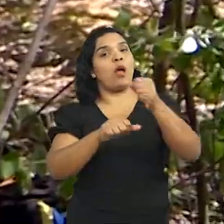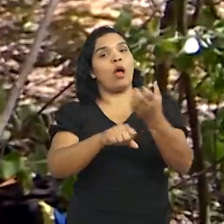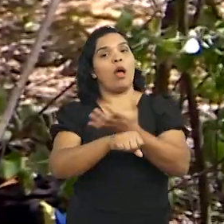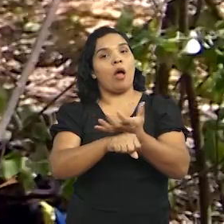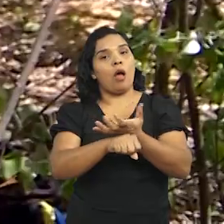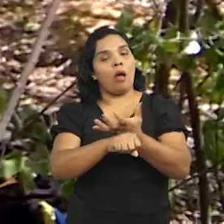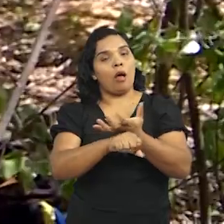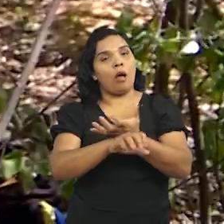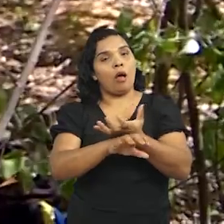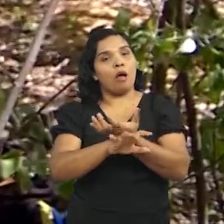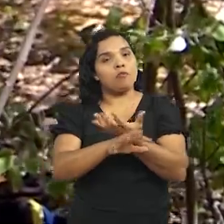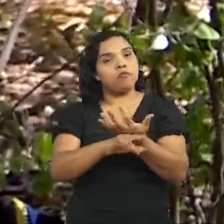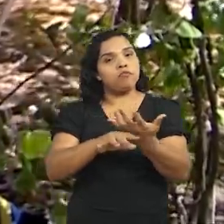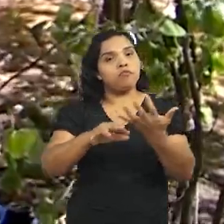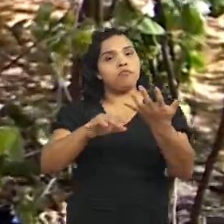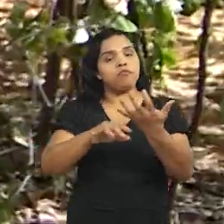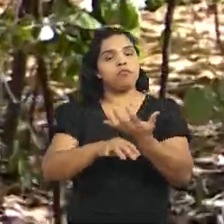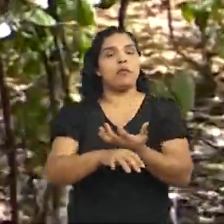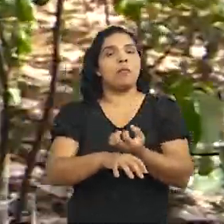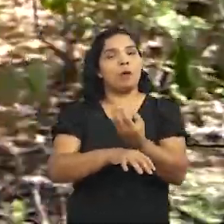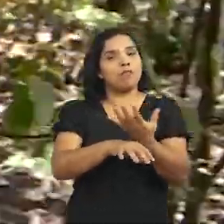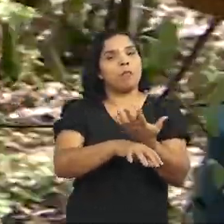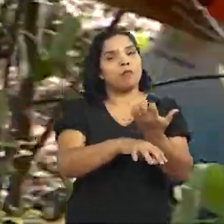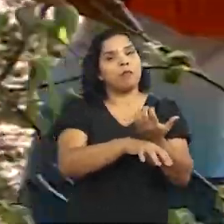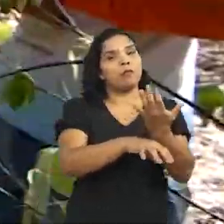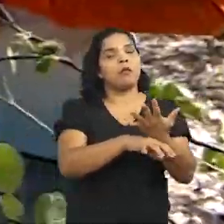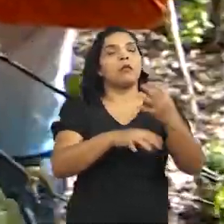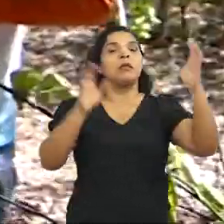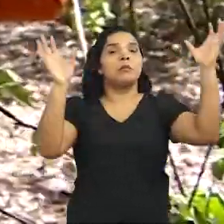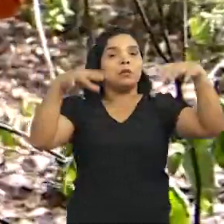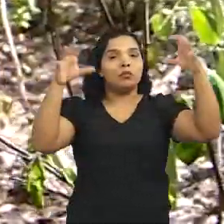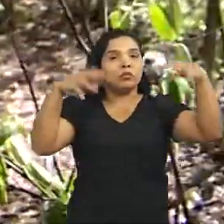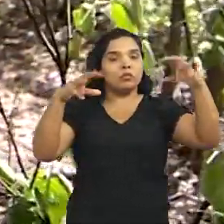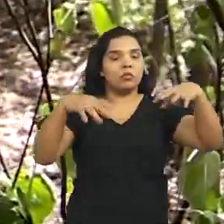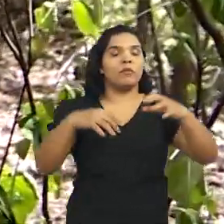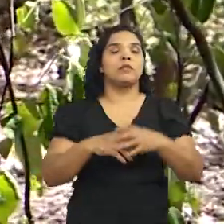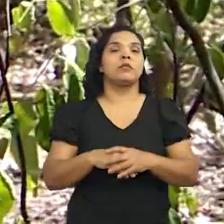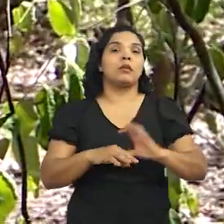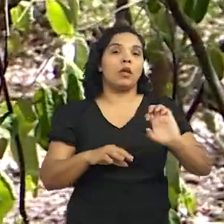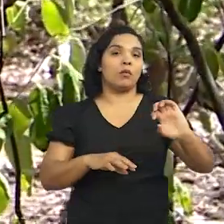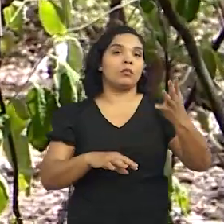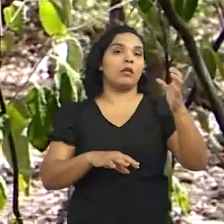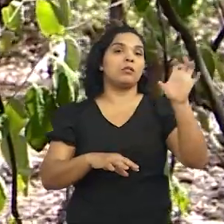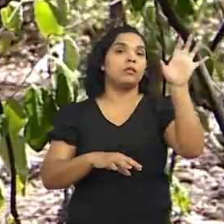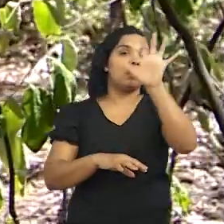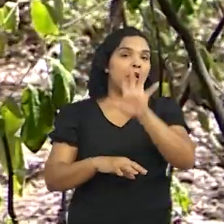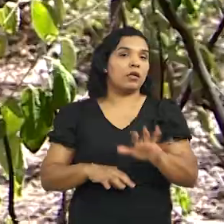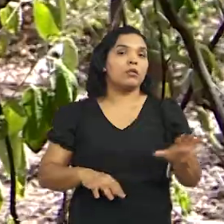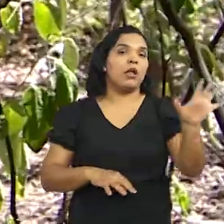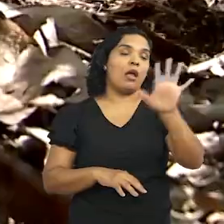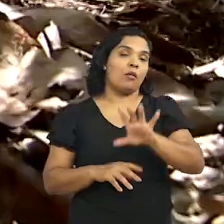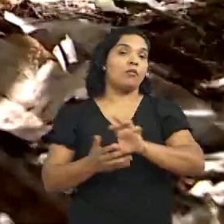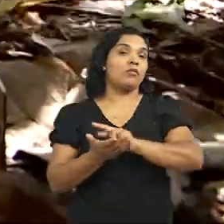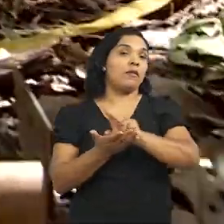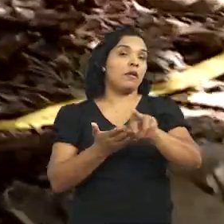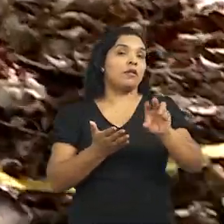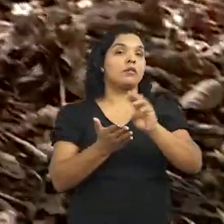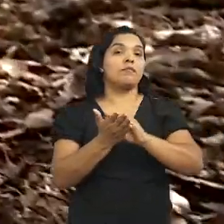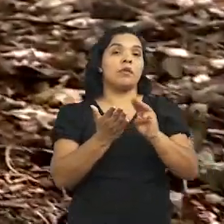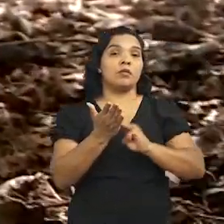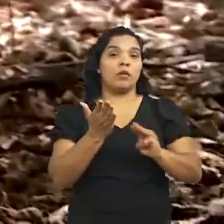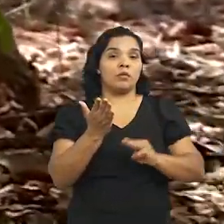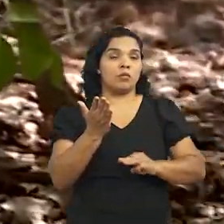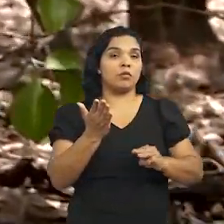da vegetação em relação à quantidade de chuva que cai na região. Para isso, são testadas e avaliadas também